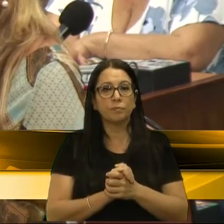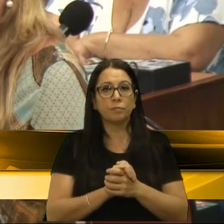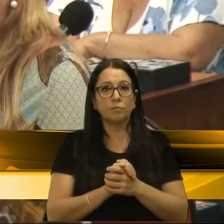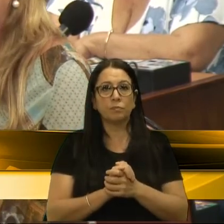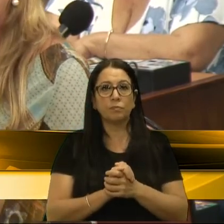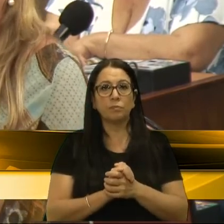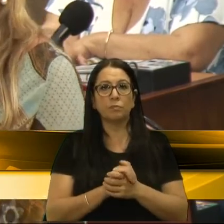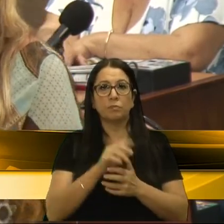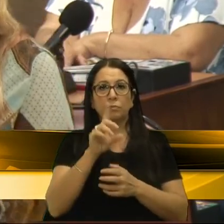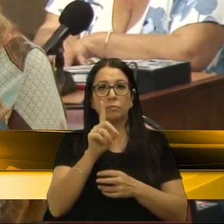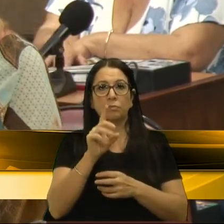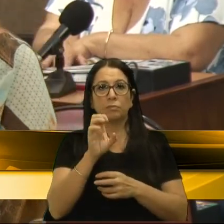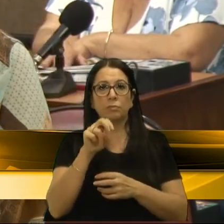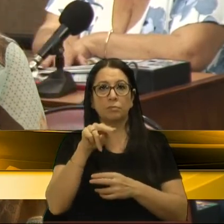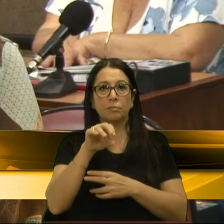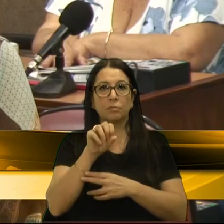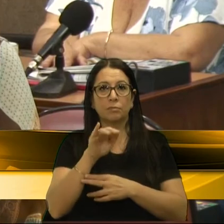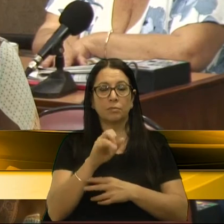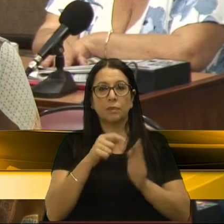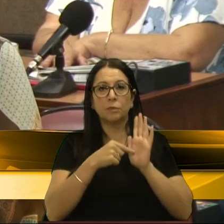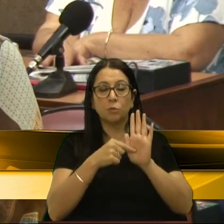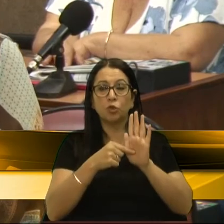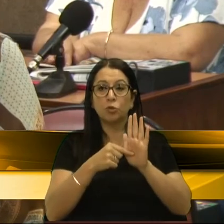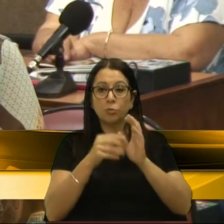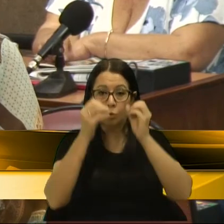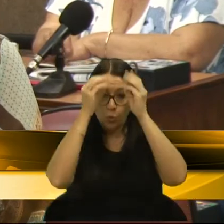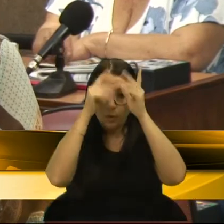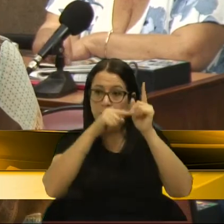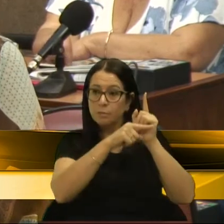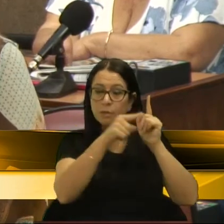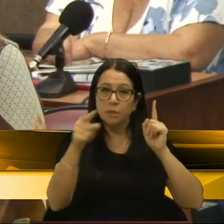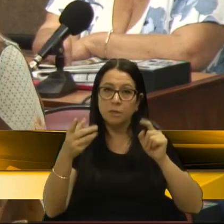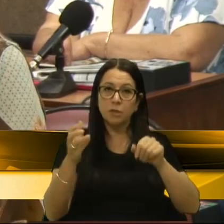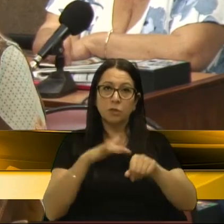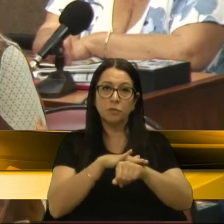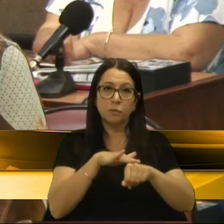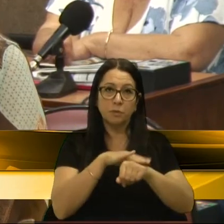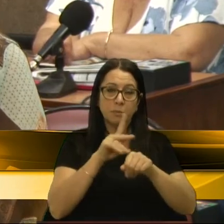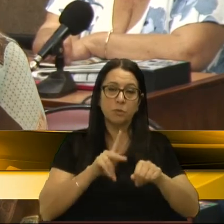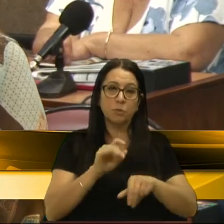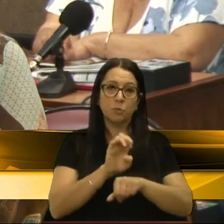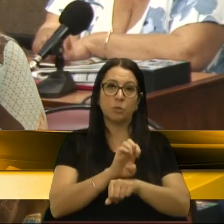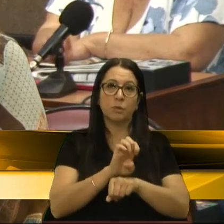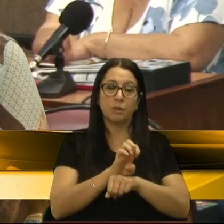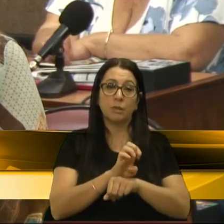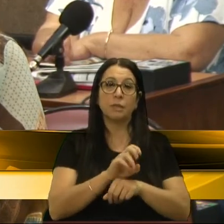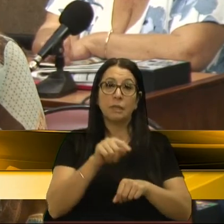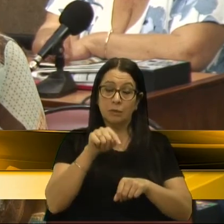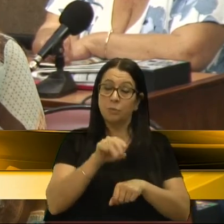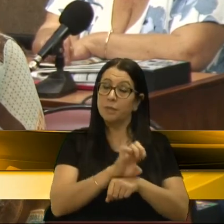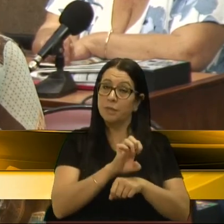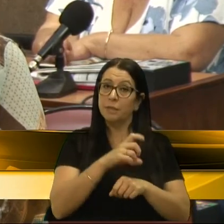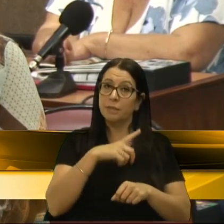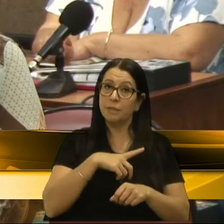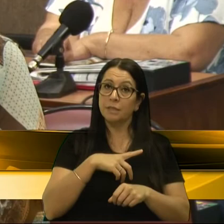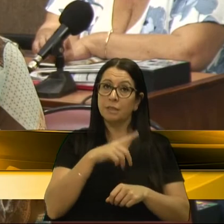A auditora, a doutora Denise, então, levou o conhecimento, né? Quis conversar com o pessoal do Estado, que no Estado nós